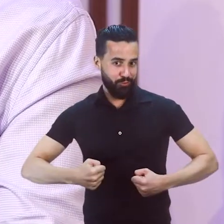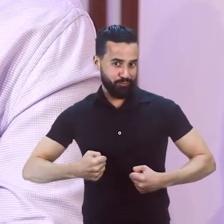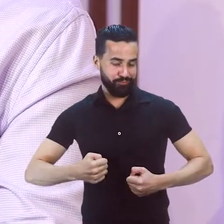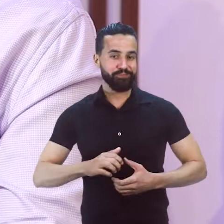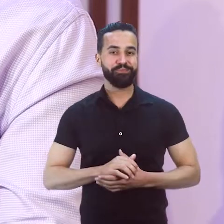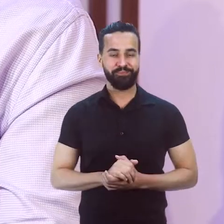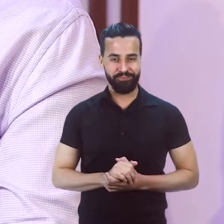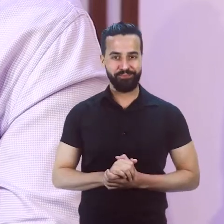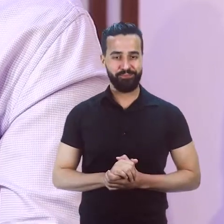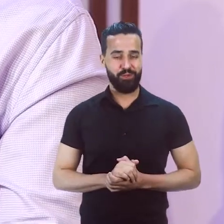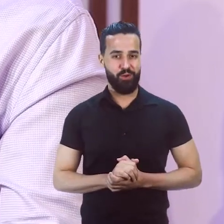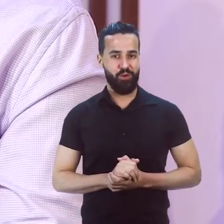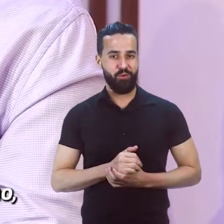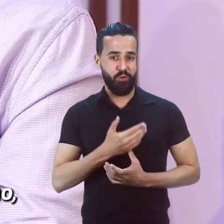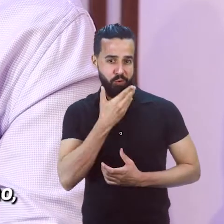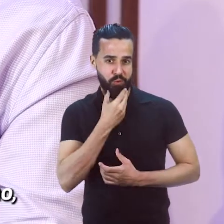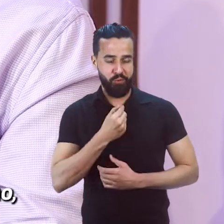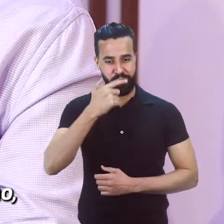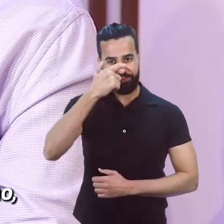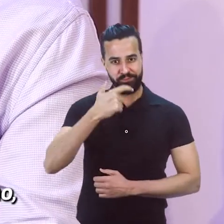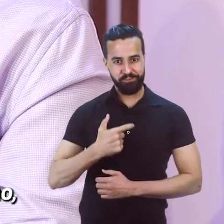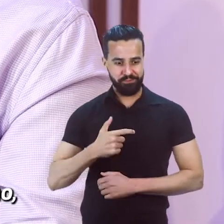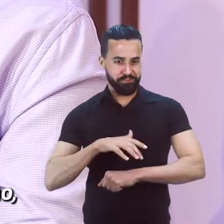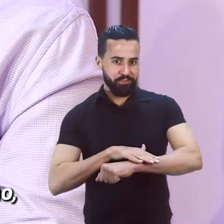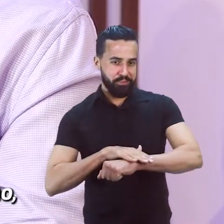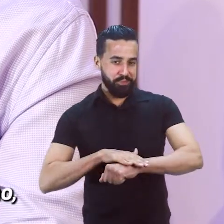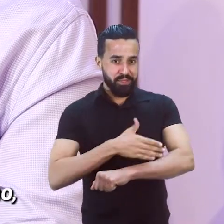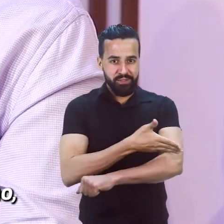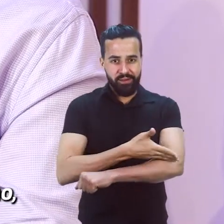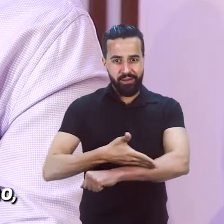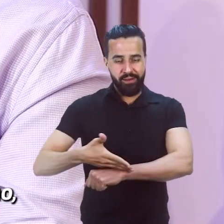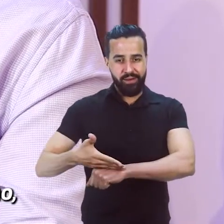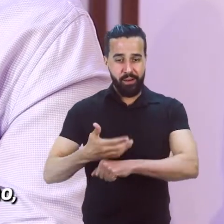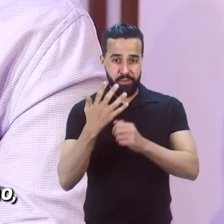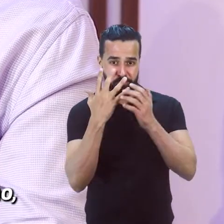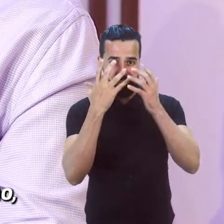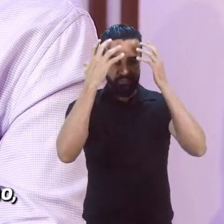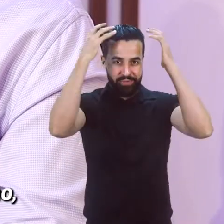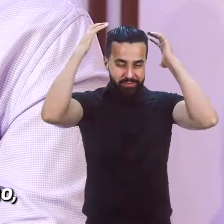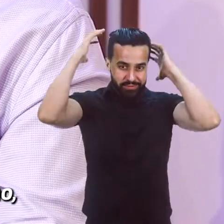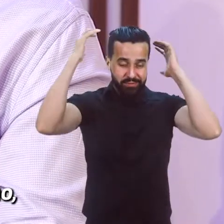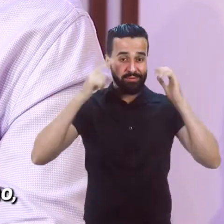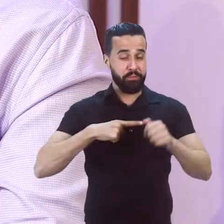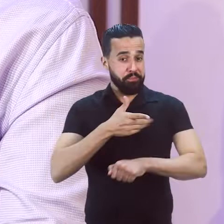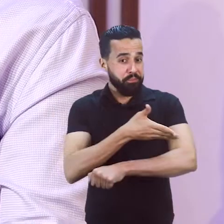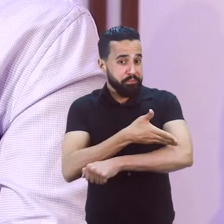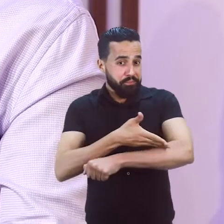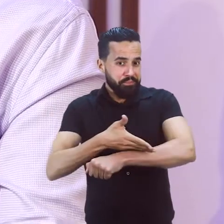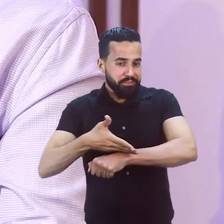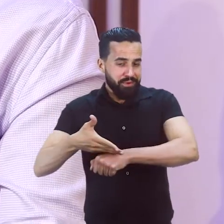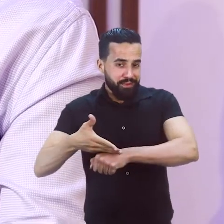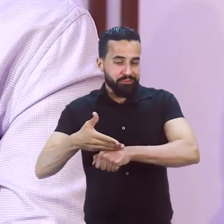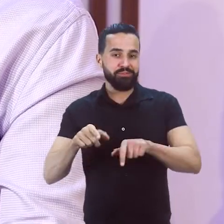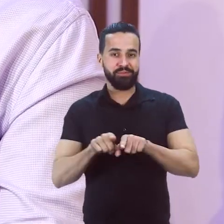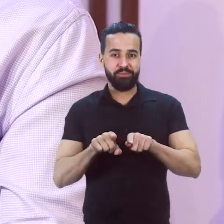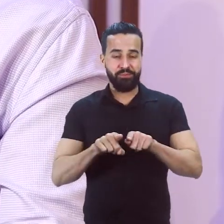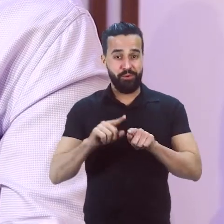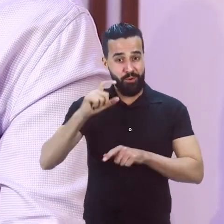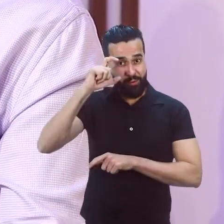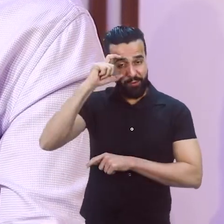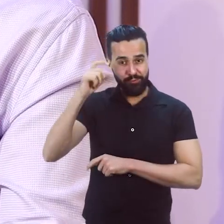pele clara, estou aqui com o cabelo aqui penteado para trás, já um pouco grisalho, óculos